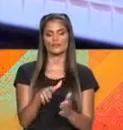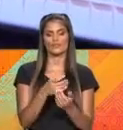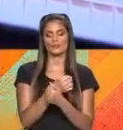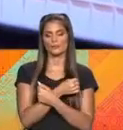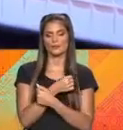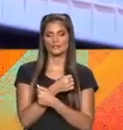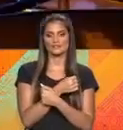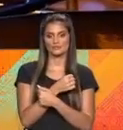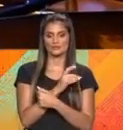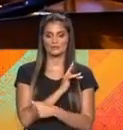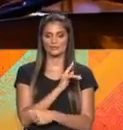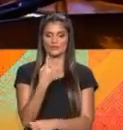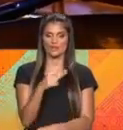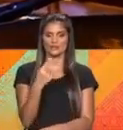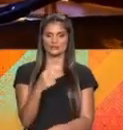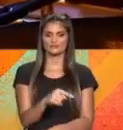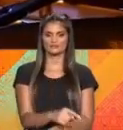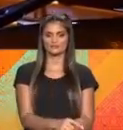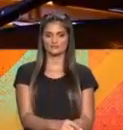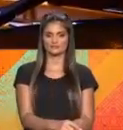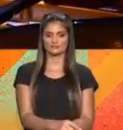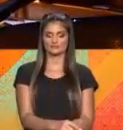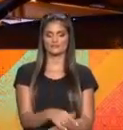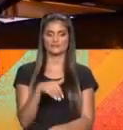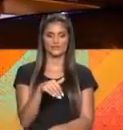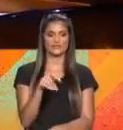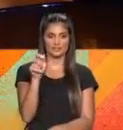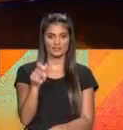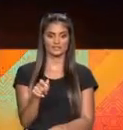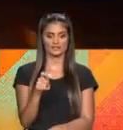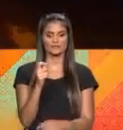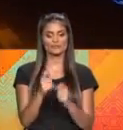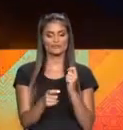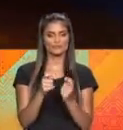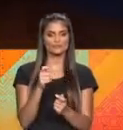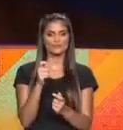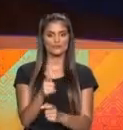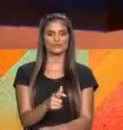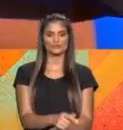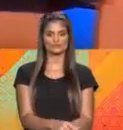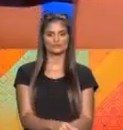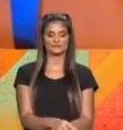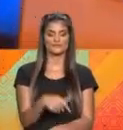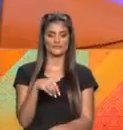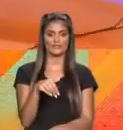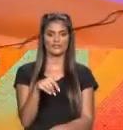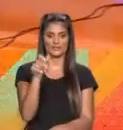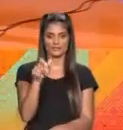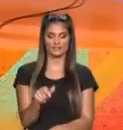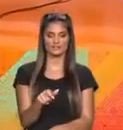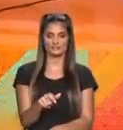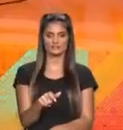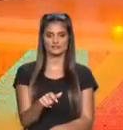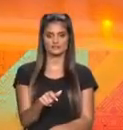abraço, o amor que tenho para dar. Lá vai ele, devagarinho, lá vai ele,